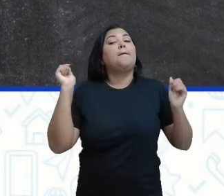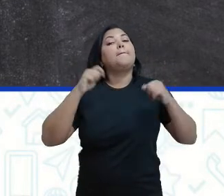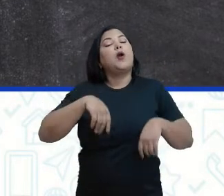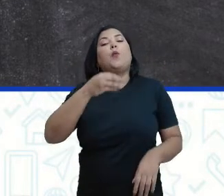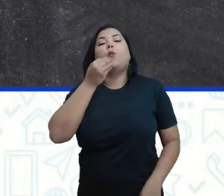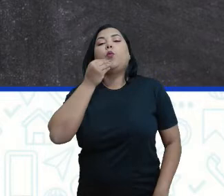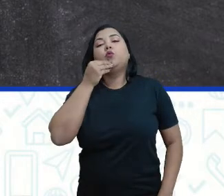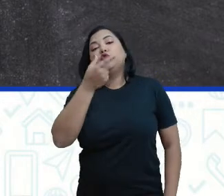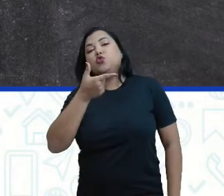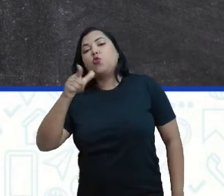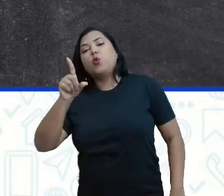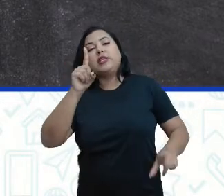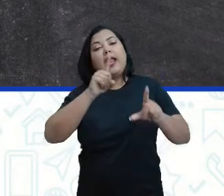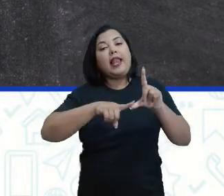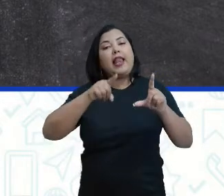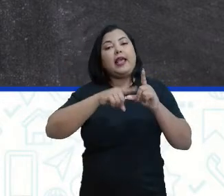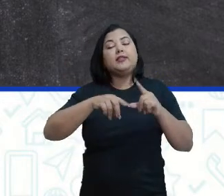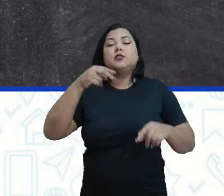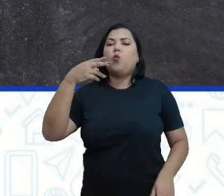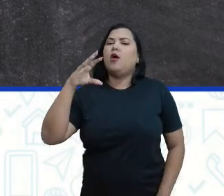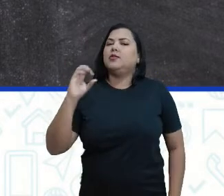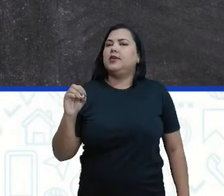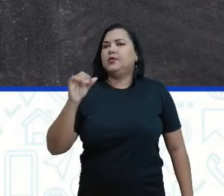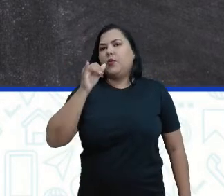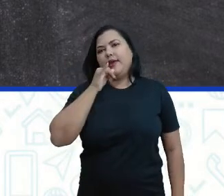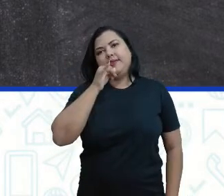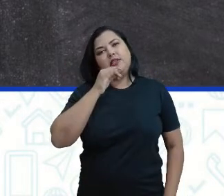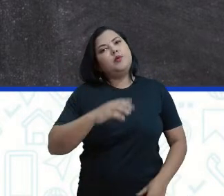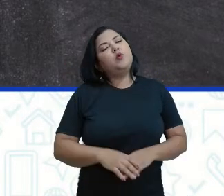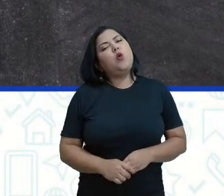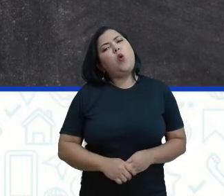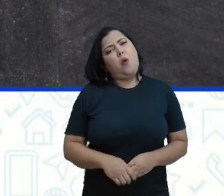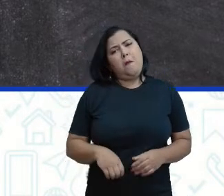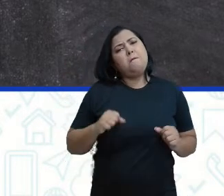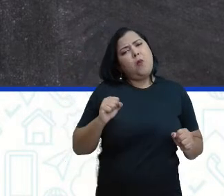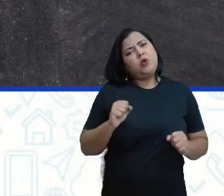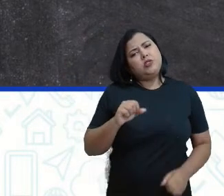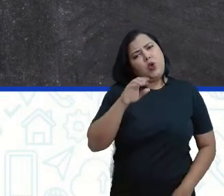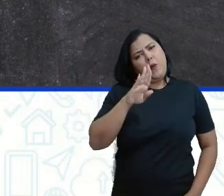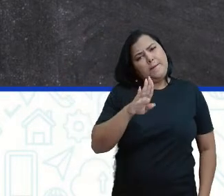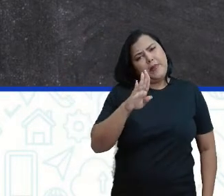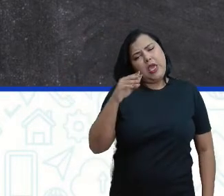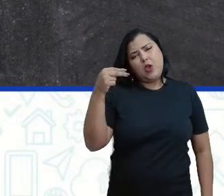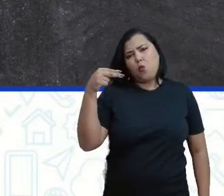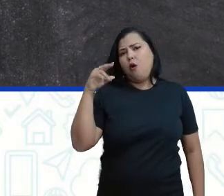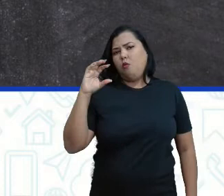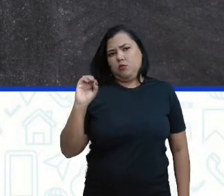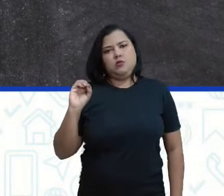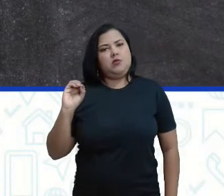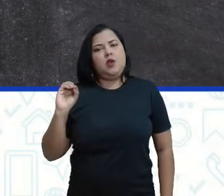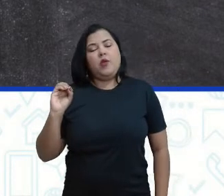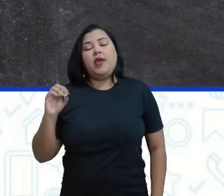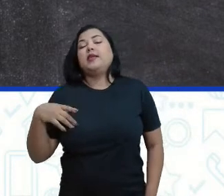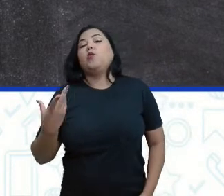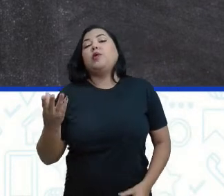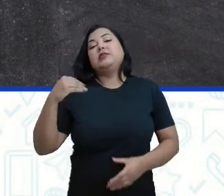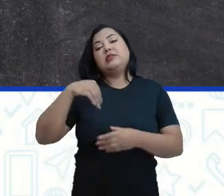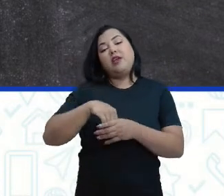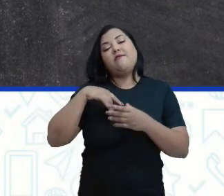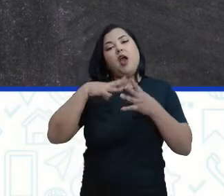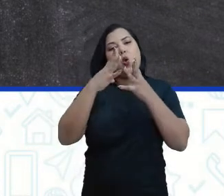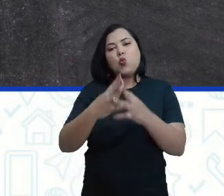outras letras serem zero. Eu posso ter o B igual a zero, e essa parte aí, esse membro da equação, ele